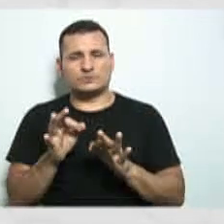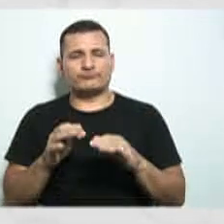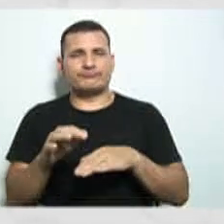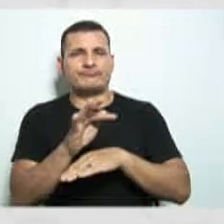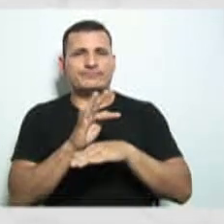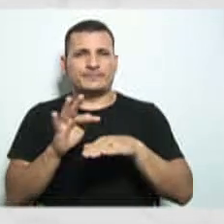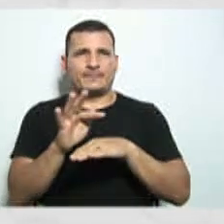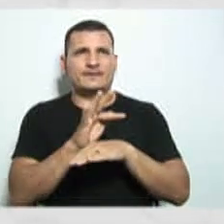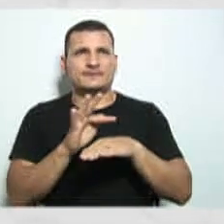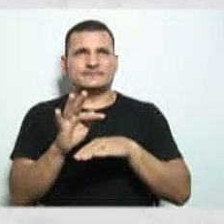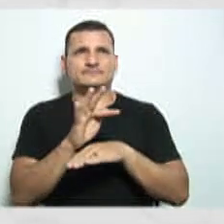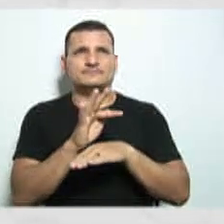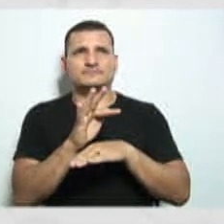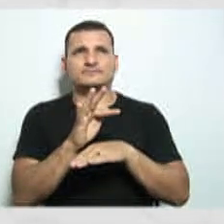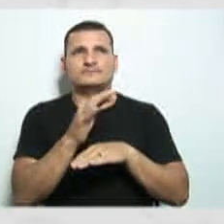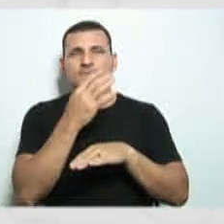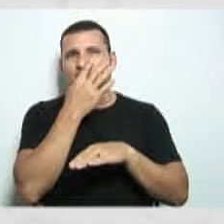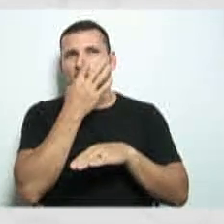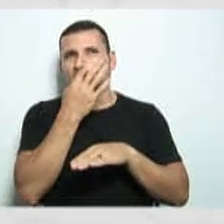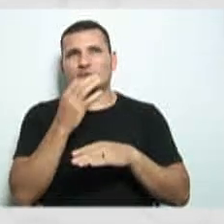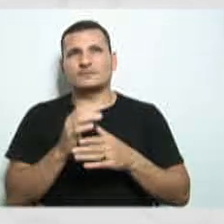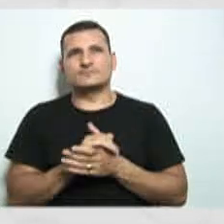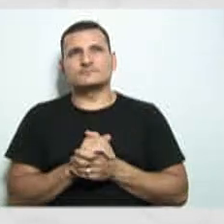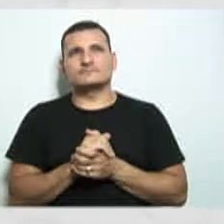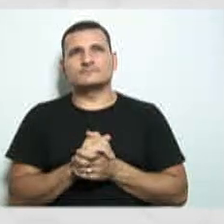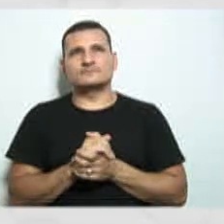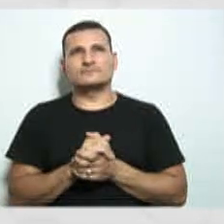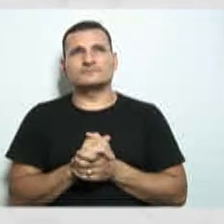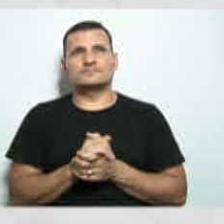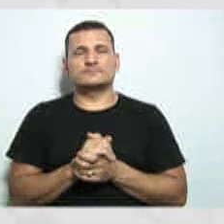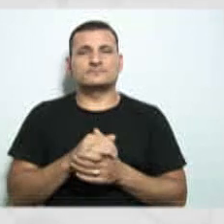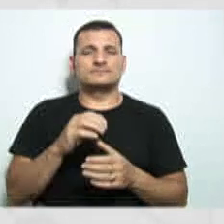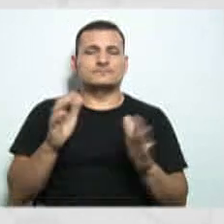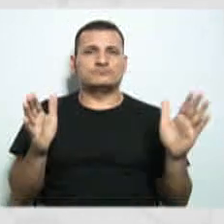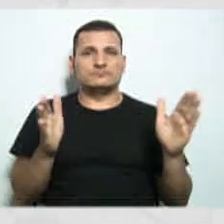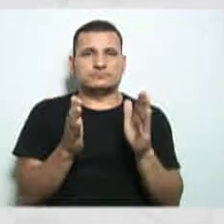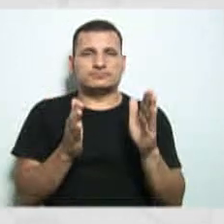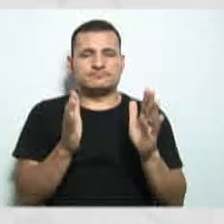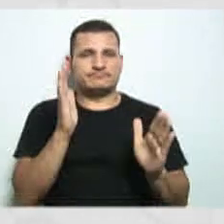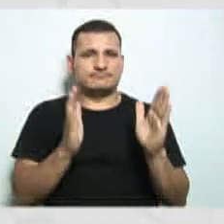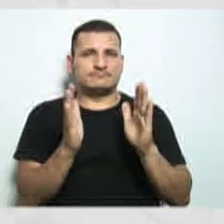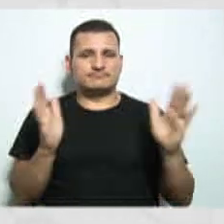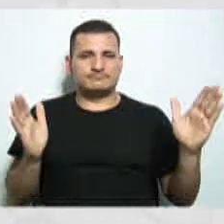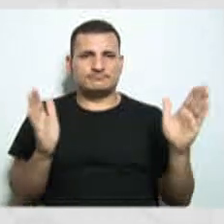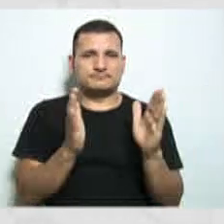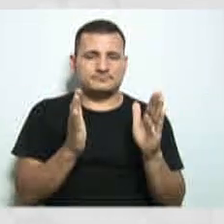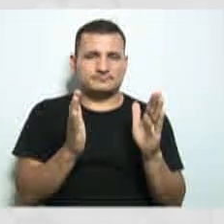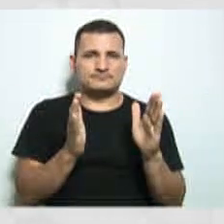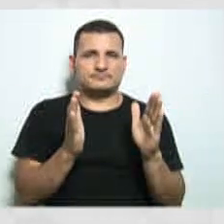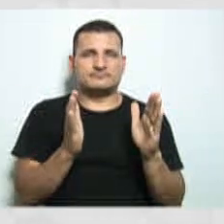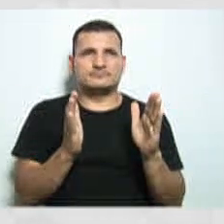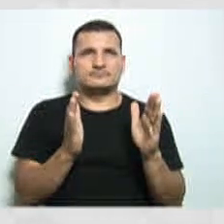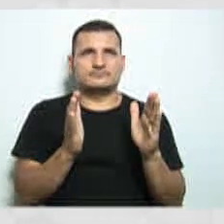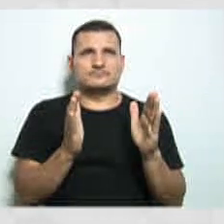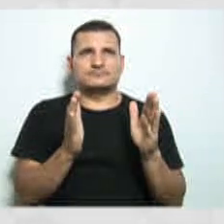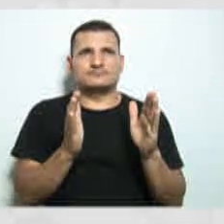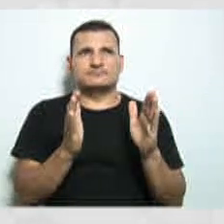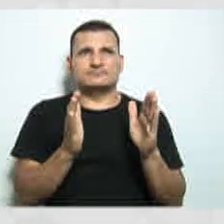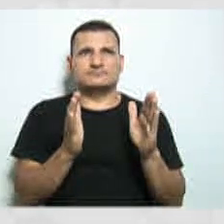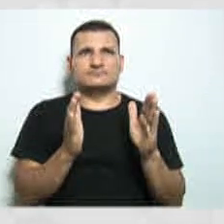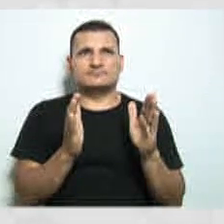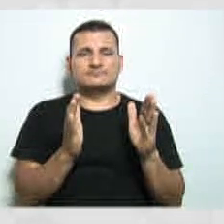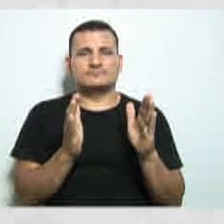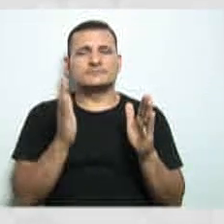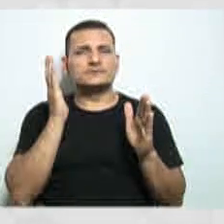formalizado. Aí olha a palavrinha-chave aqui desse planejamento: médio prazo, tá? Empregado para se